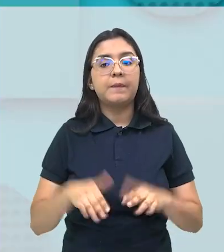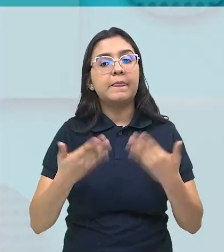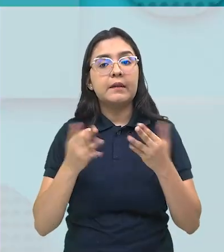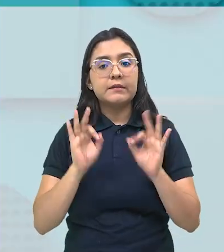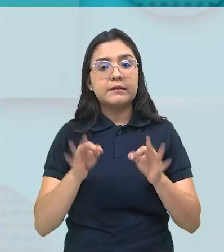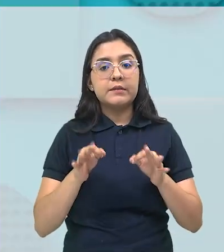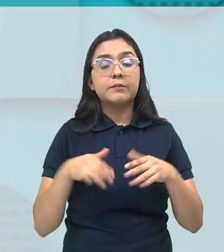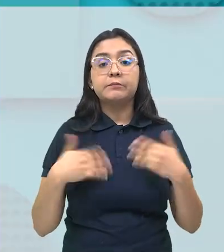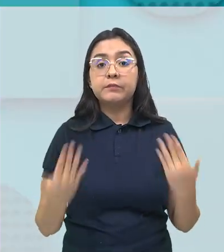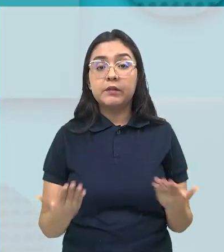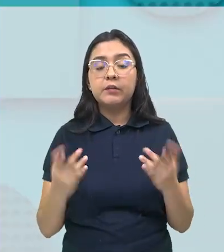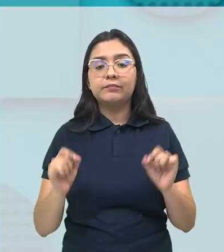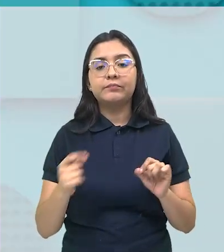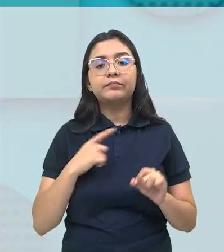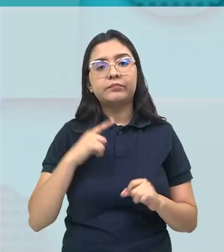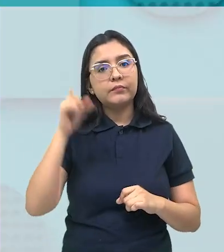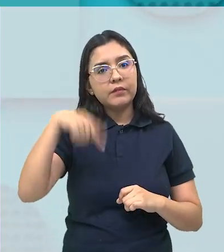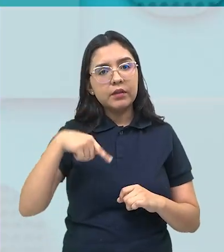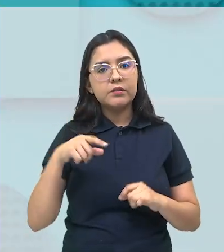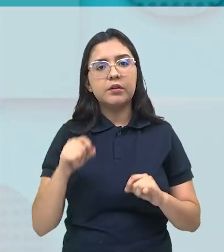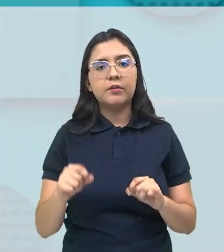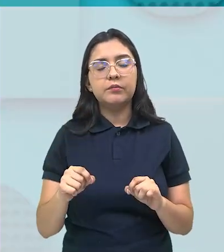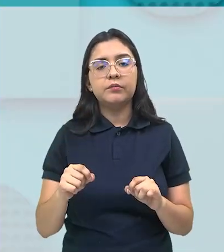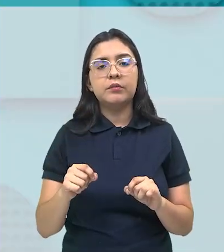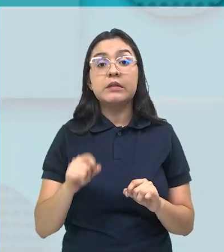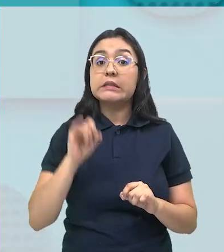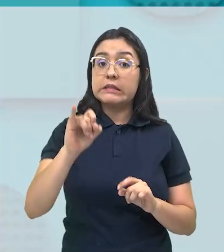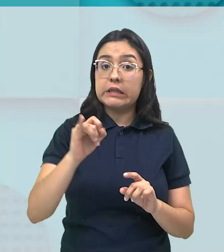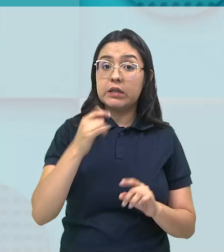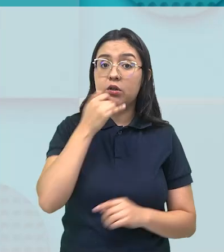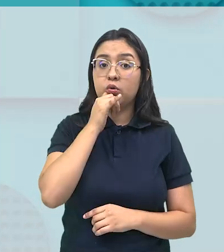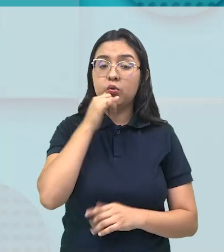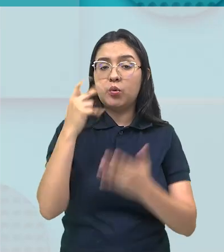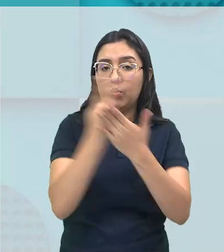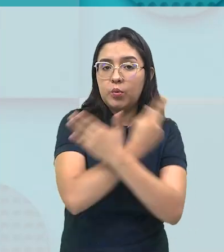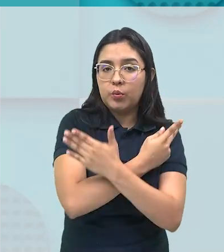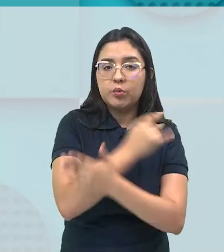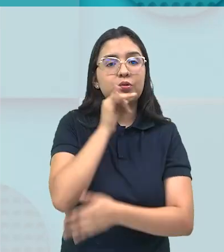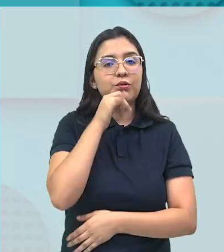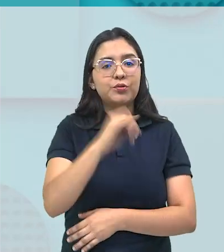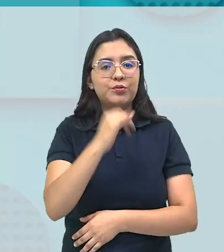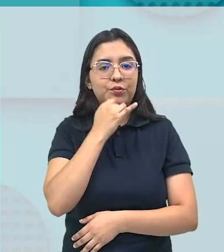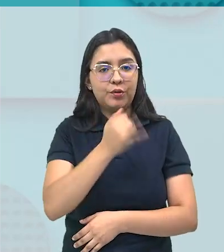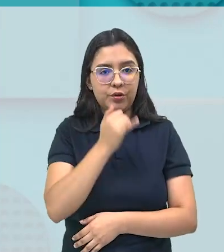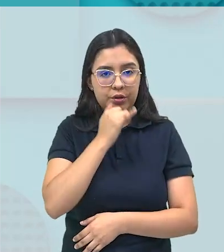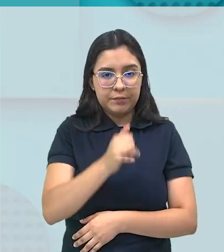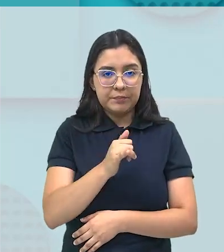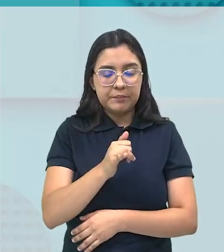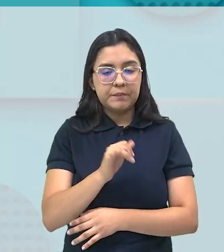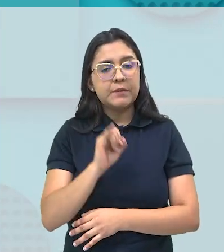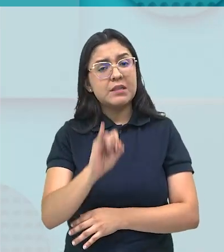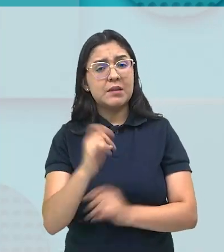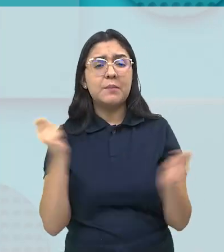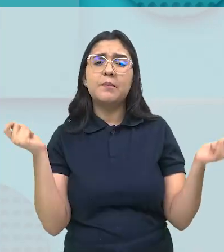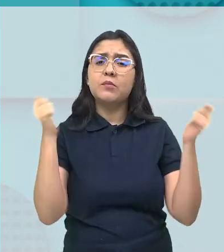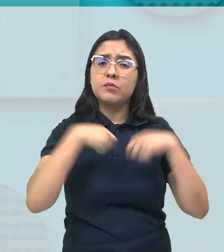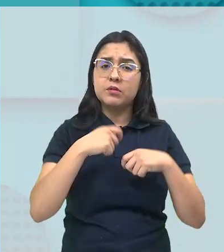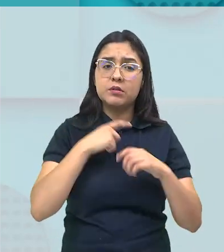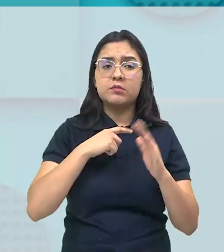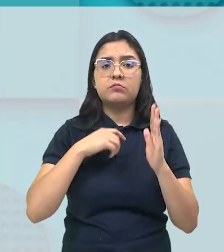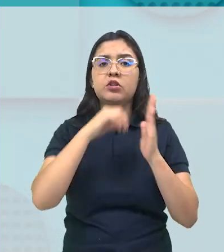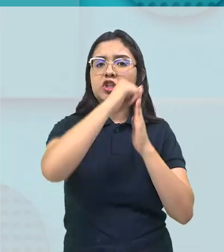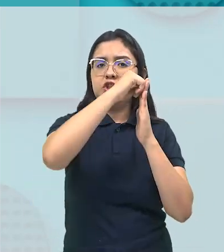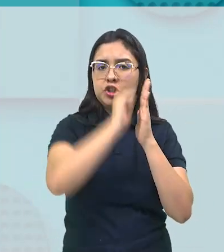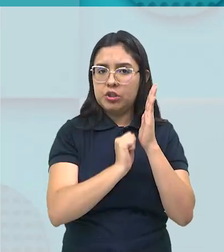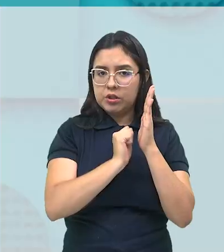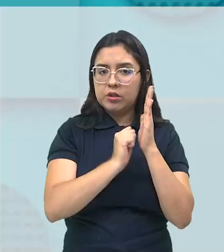Muito bem, então essa é a situação para casos de acidente com choque elétrico, né? Se possível, desligue a